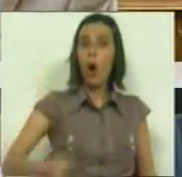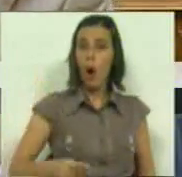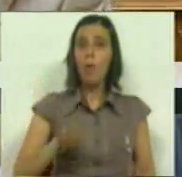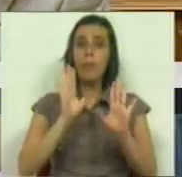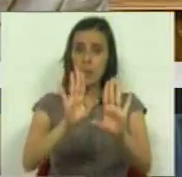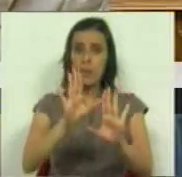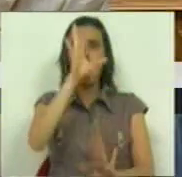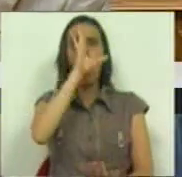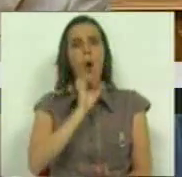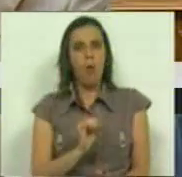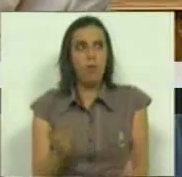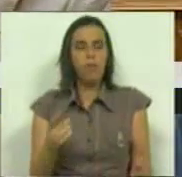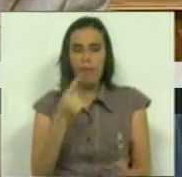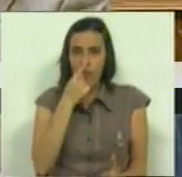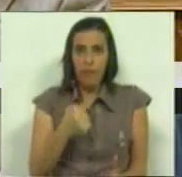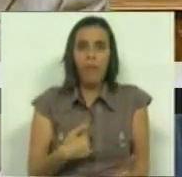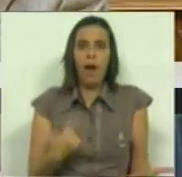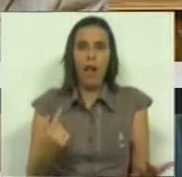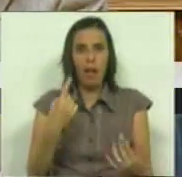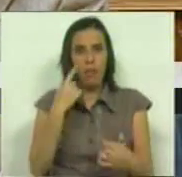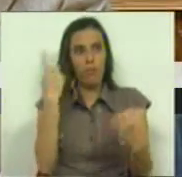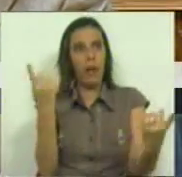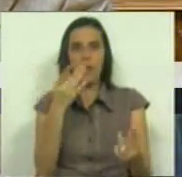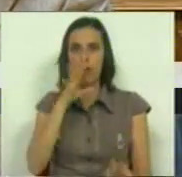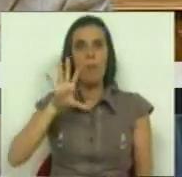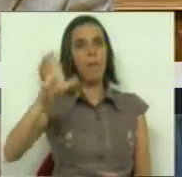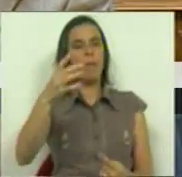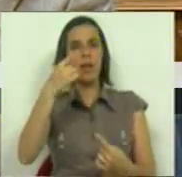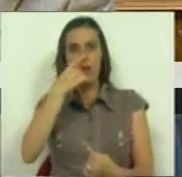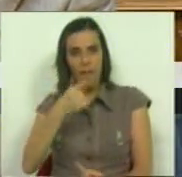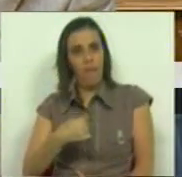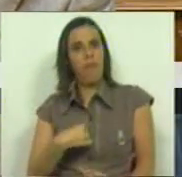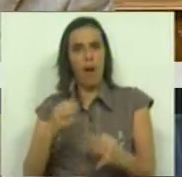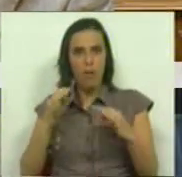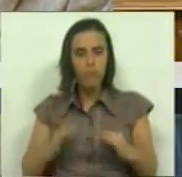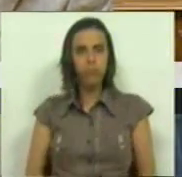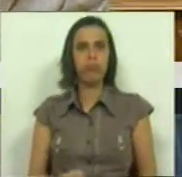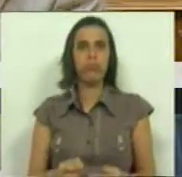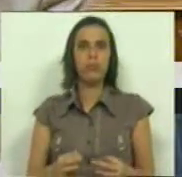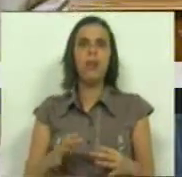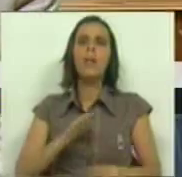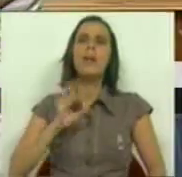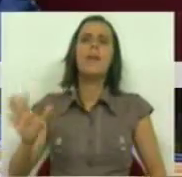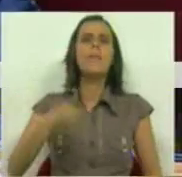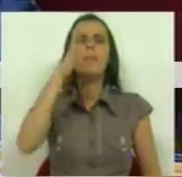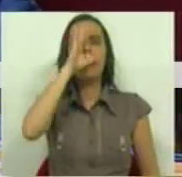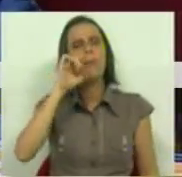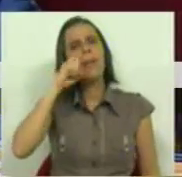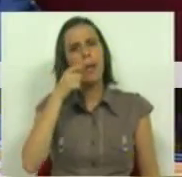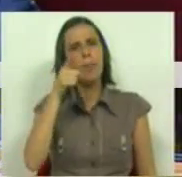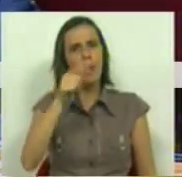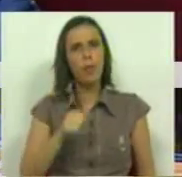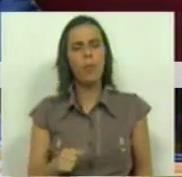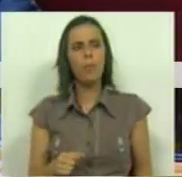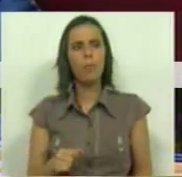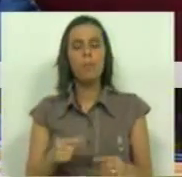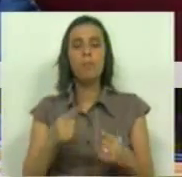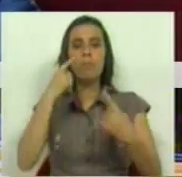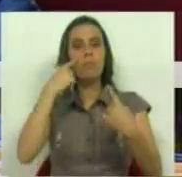obrigação, é um governo que falha ao país e falha estrondosamente. O Sr. Primeiro-Ministro reparou que